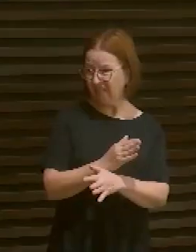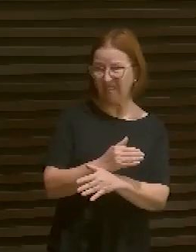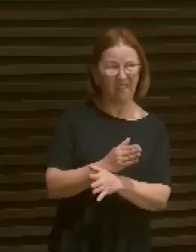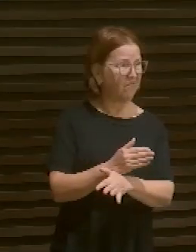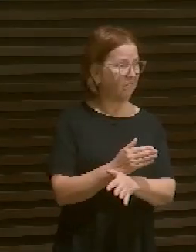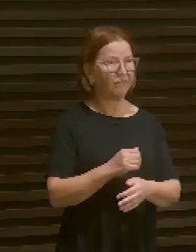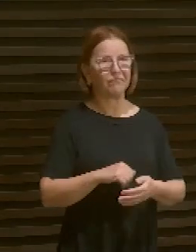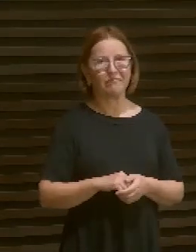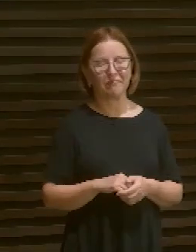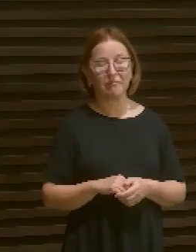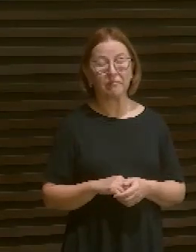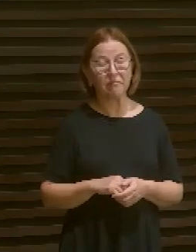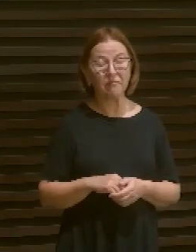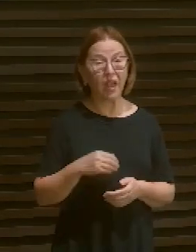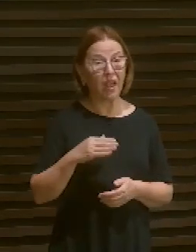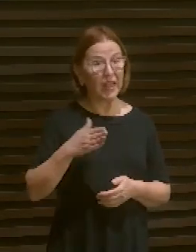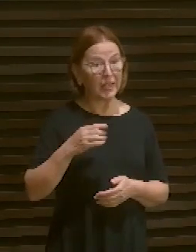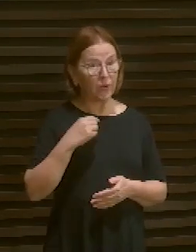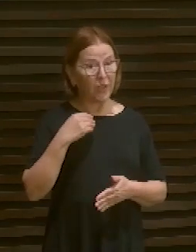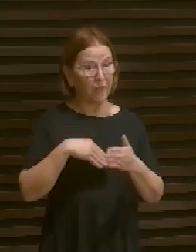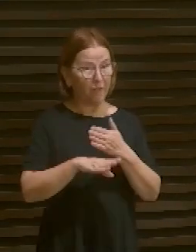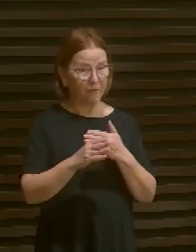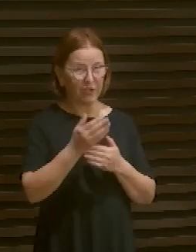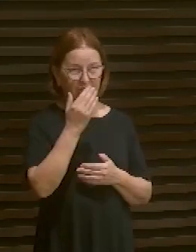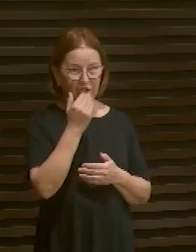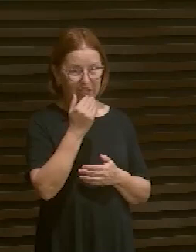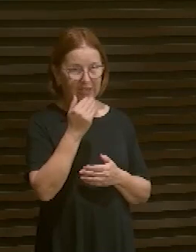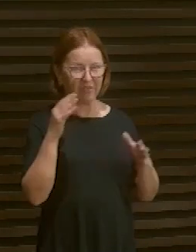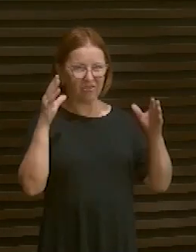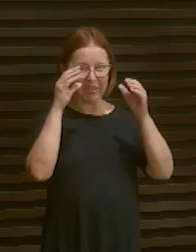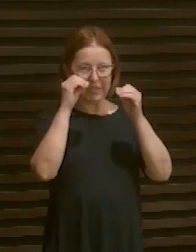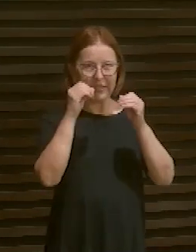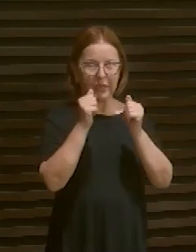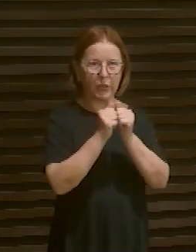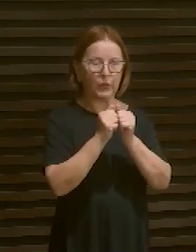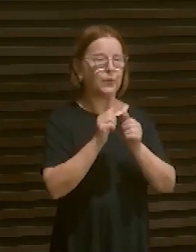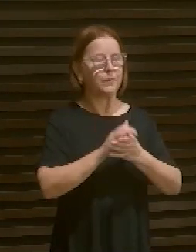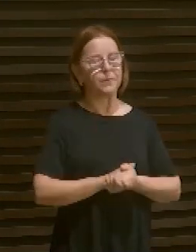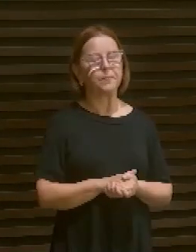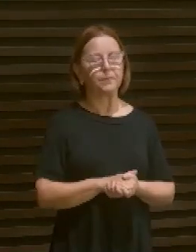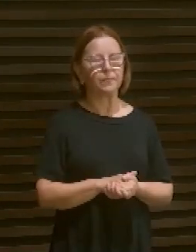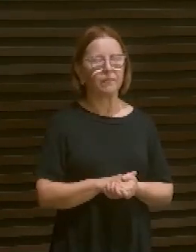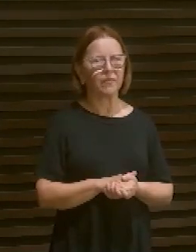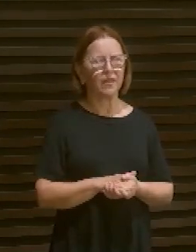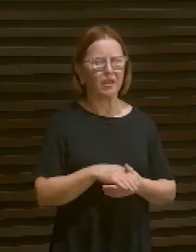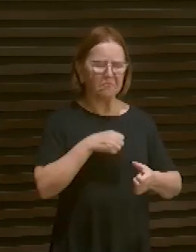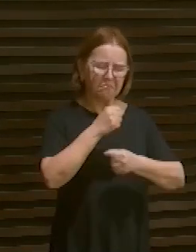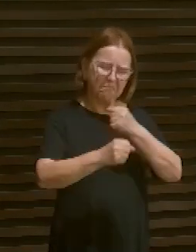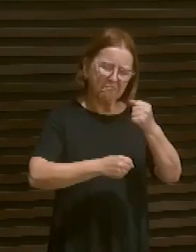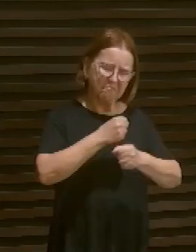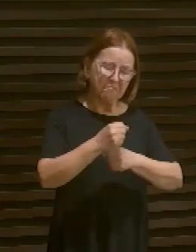Fomos para nosso jantar. Anos se passaram. E um dia meu filho estava conversando com